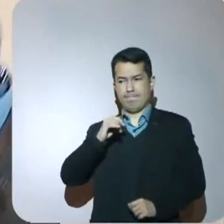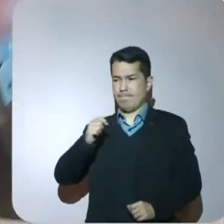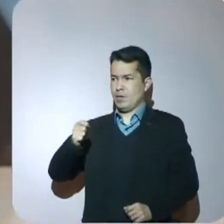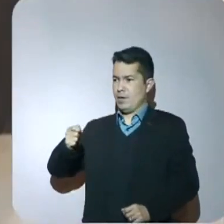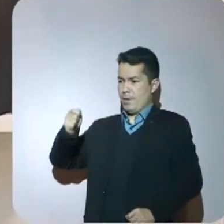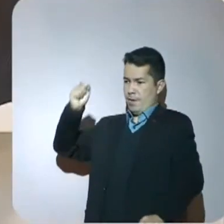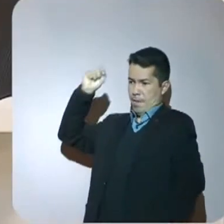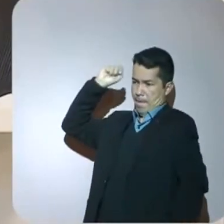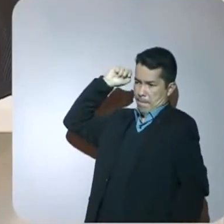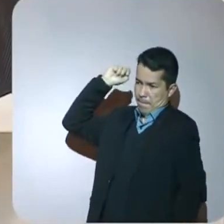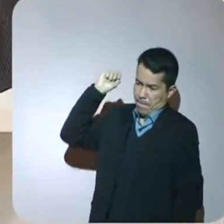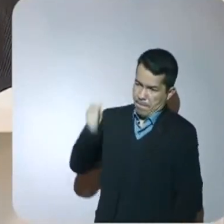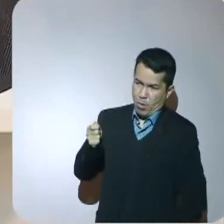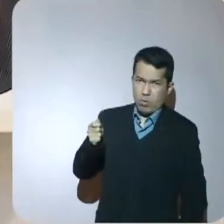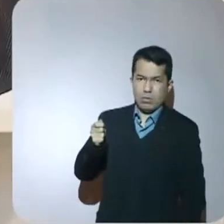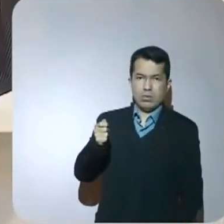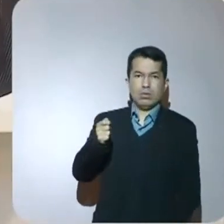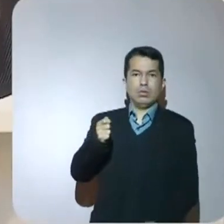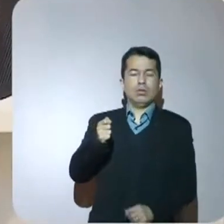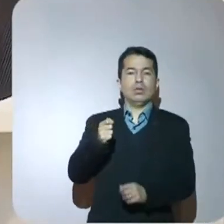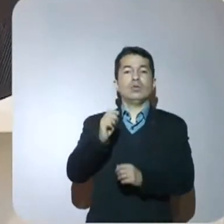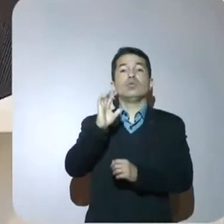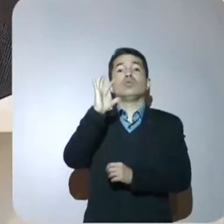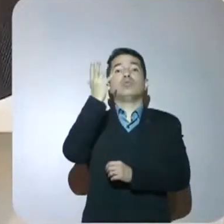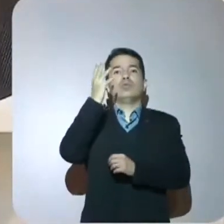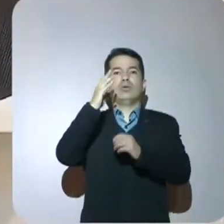prédio, desabou de uma vez só